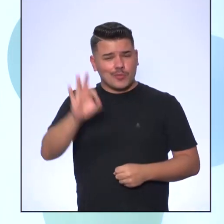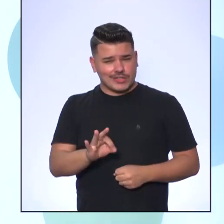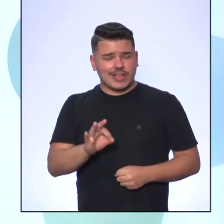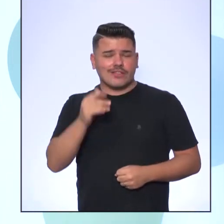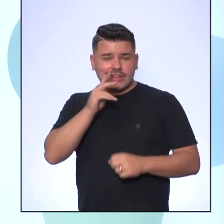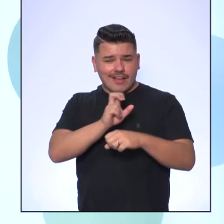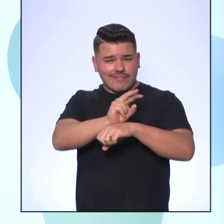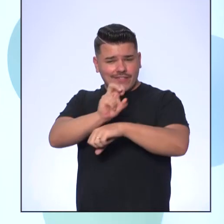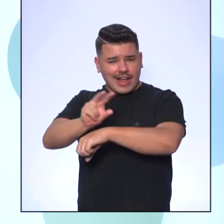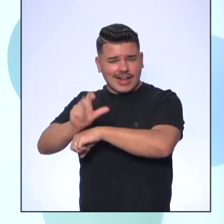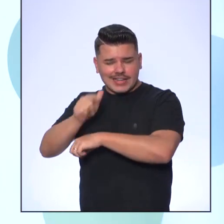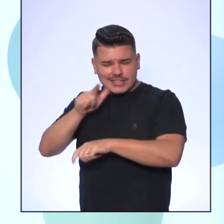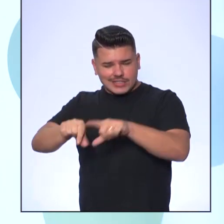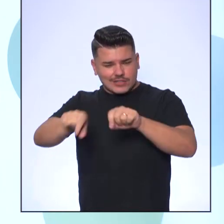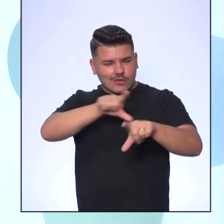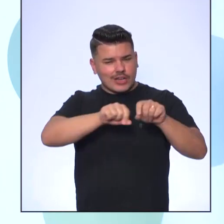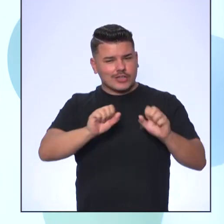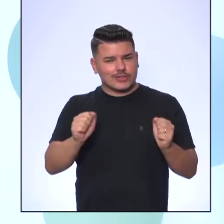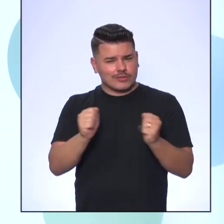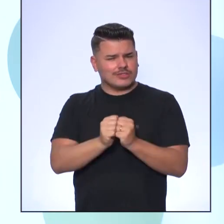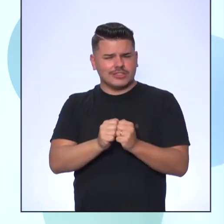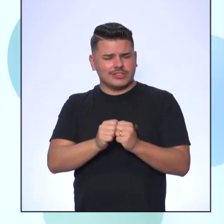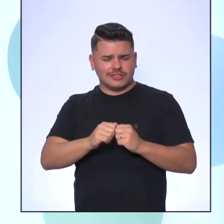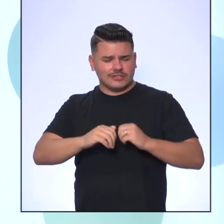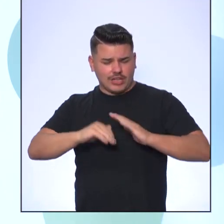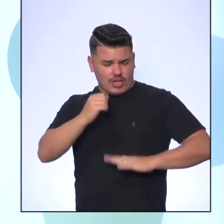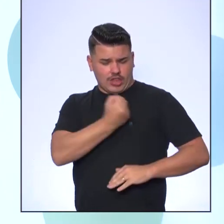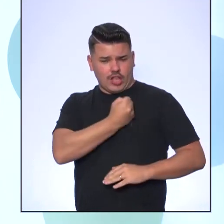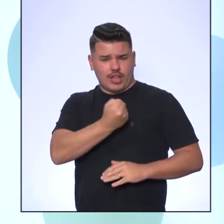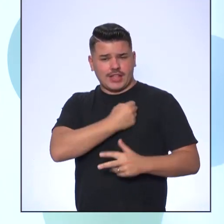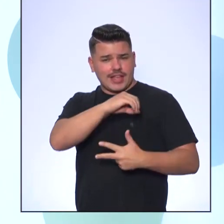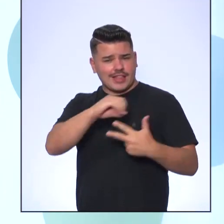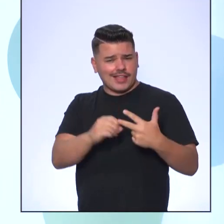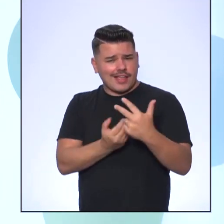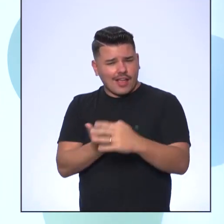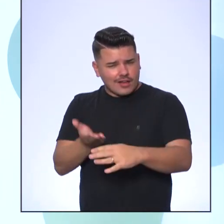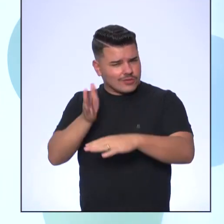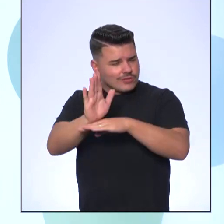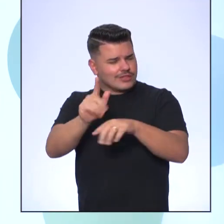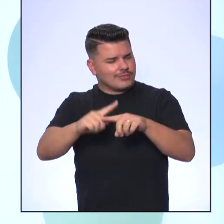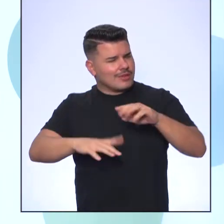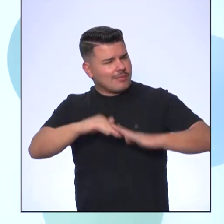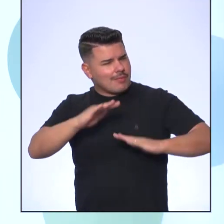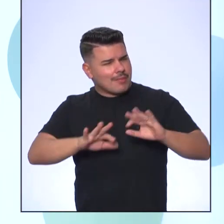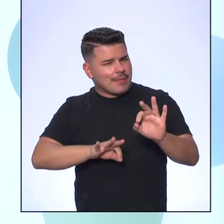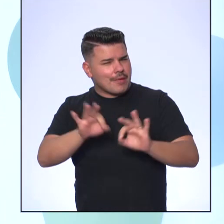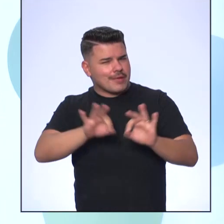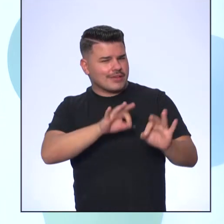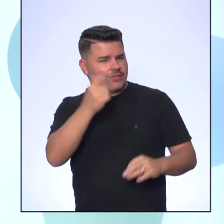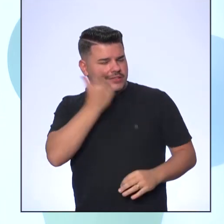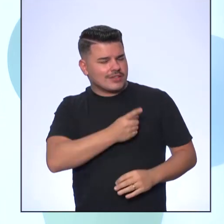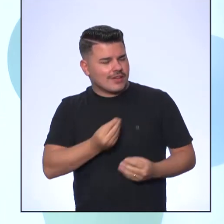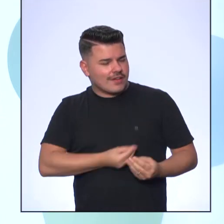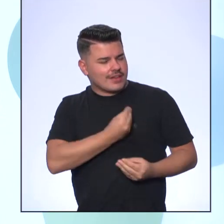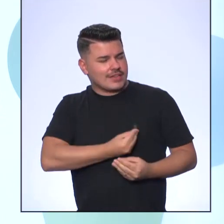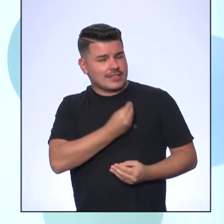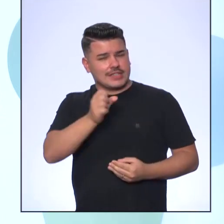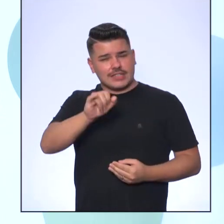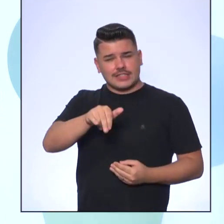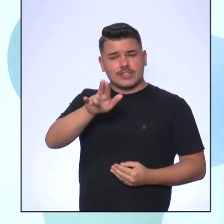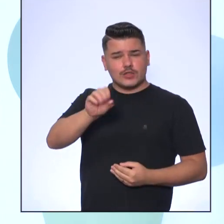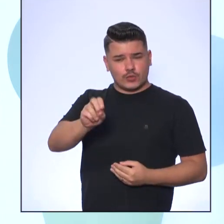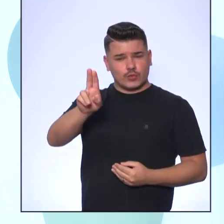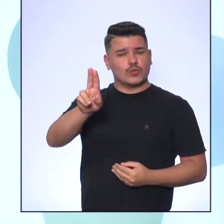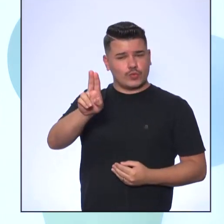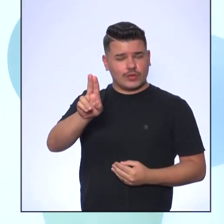para a seleção por meio da nota do Enem, né? Fazendo parte, inclusive, do Sistema de Seleção Unificado, o SISU.